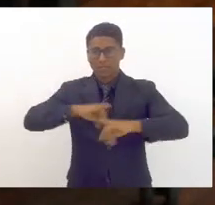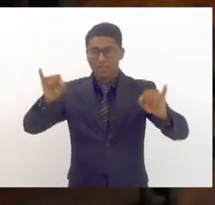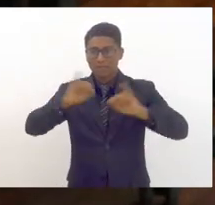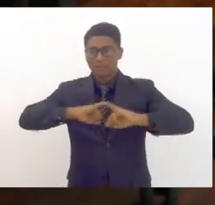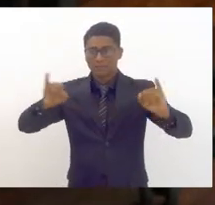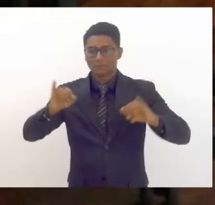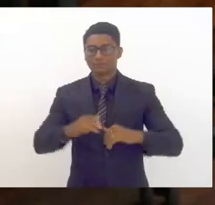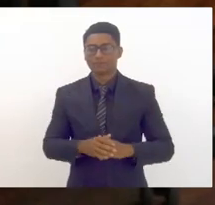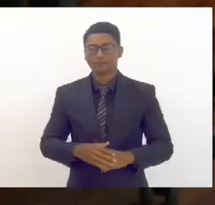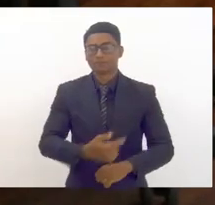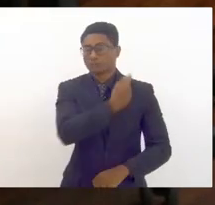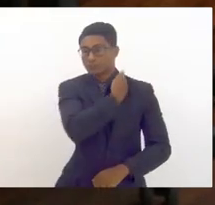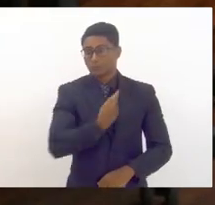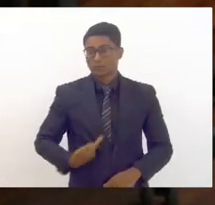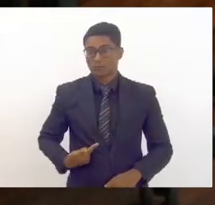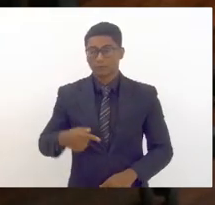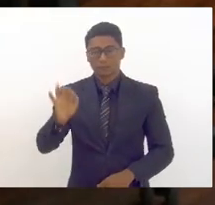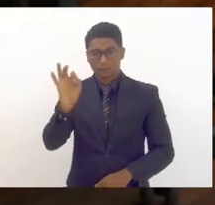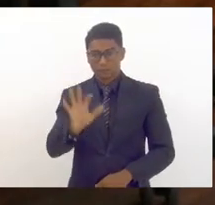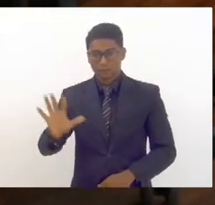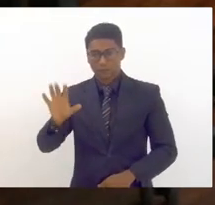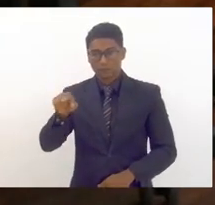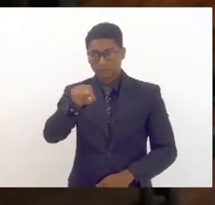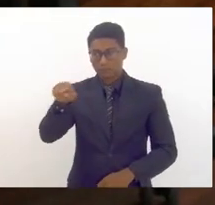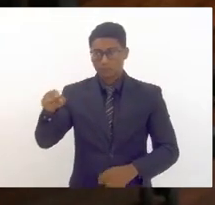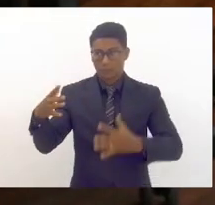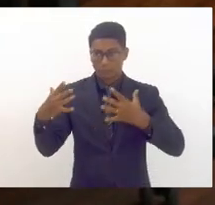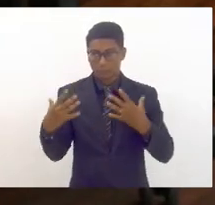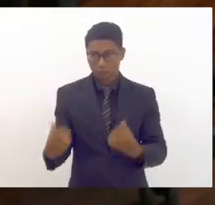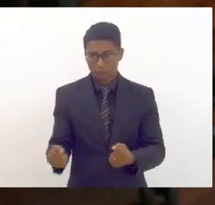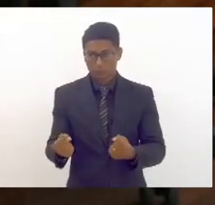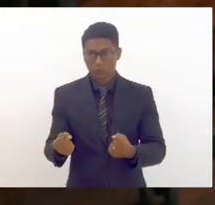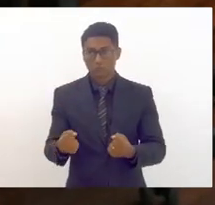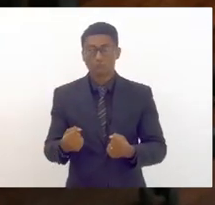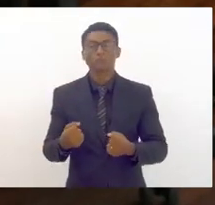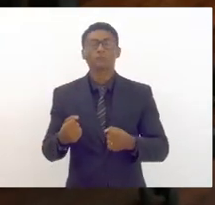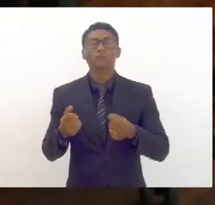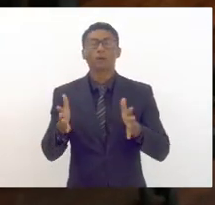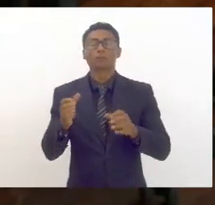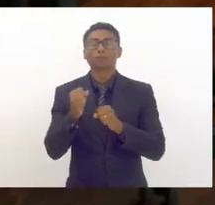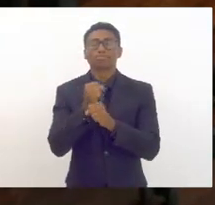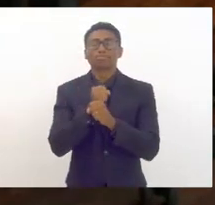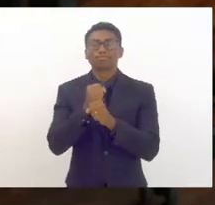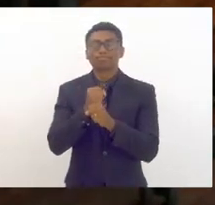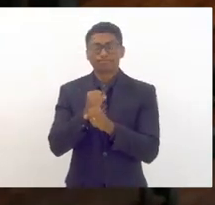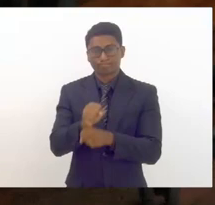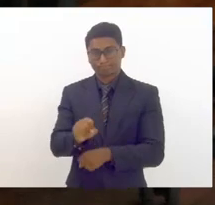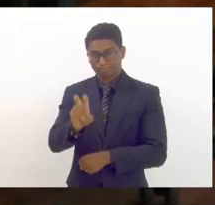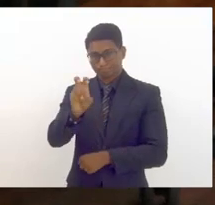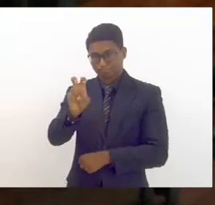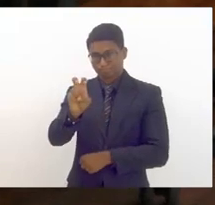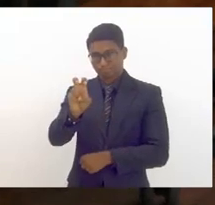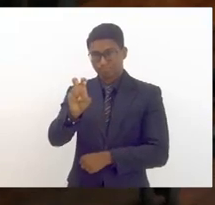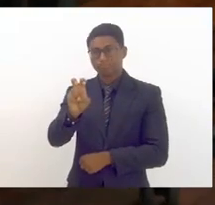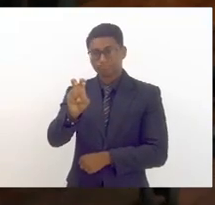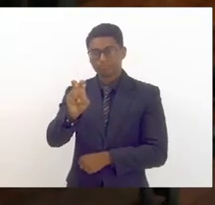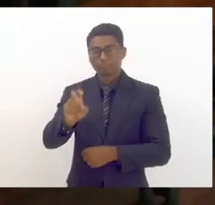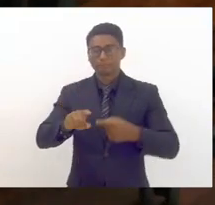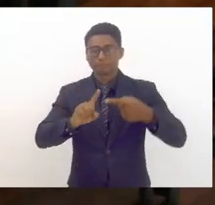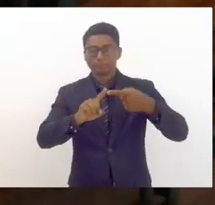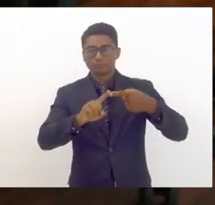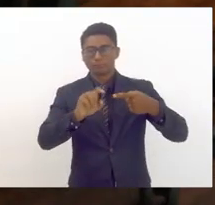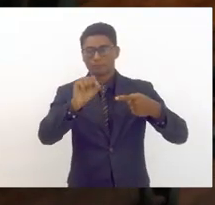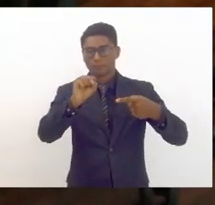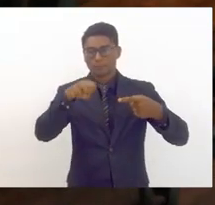que o governo federal abraçou essa ferramenta, são 5 anos desde a sua existência, o SMS.